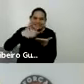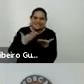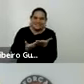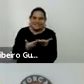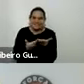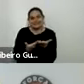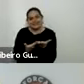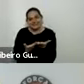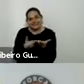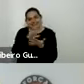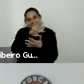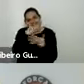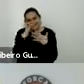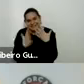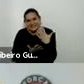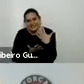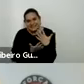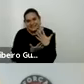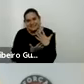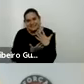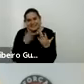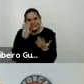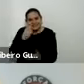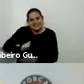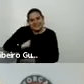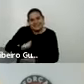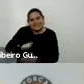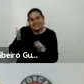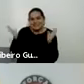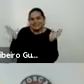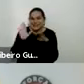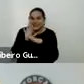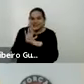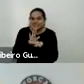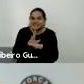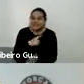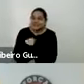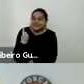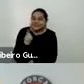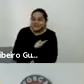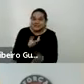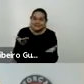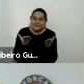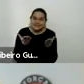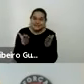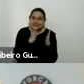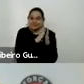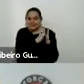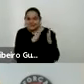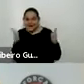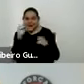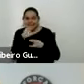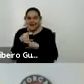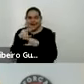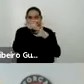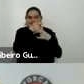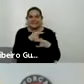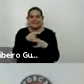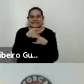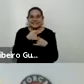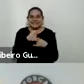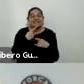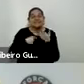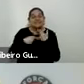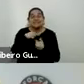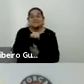de Libras, que está aqui nos ajudando, nos ajudou, né, durante toda a live. E desejar a vocês um